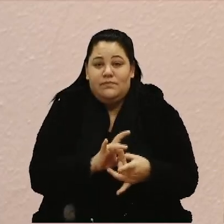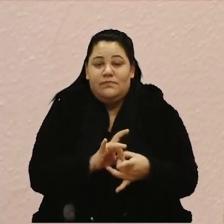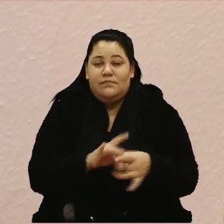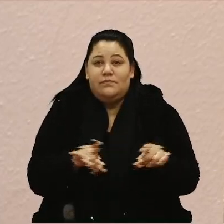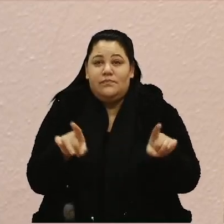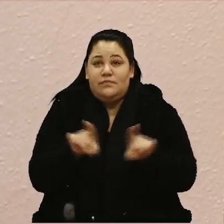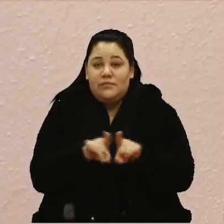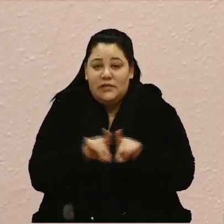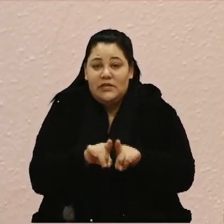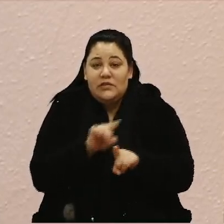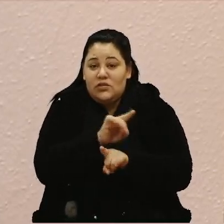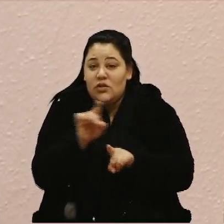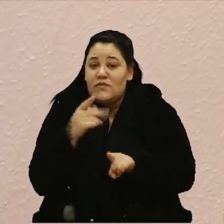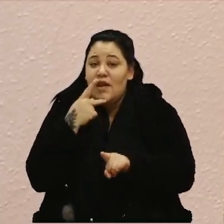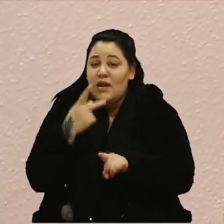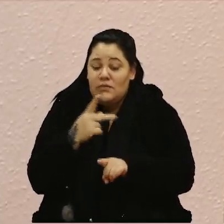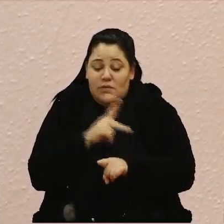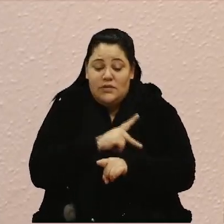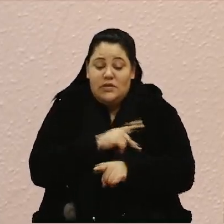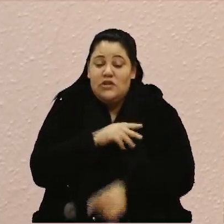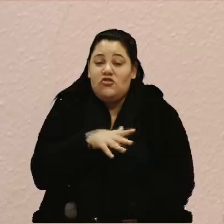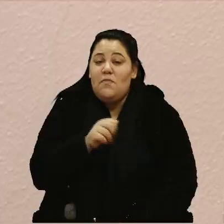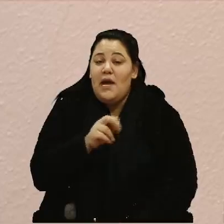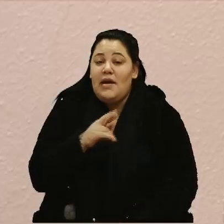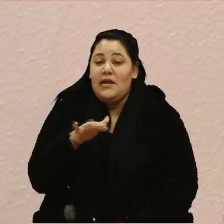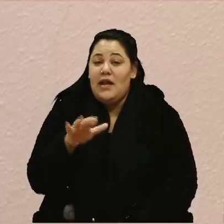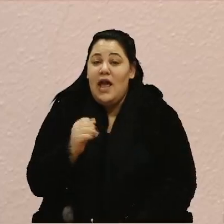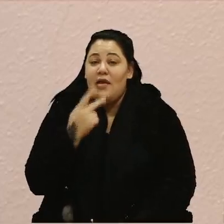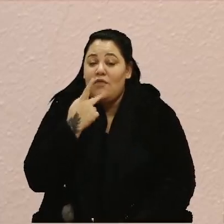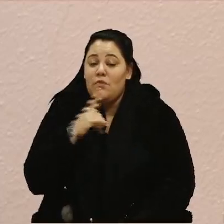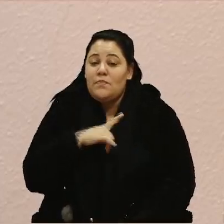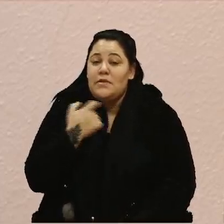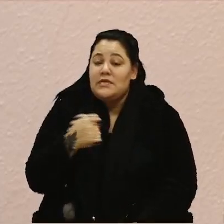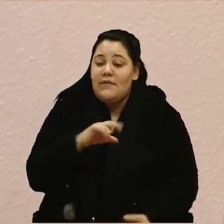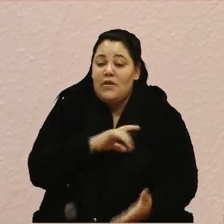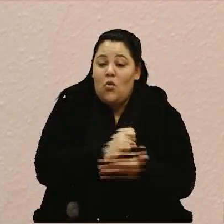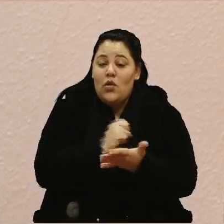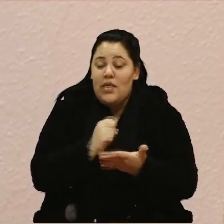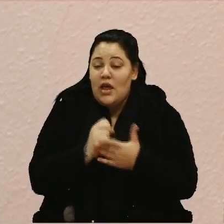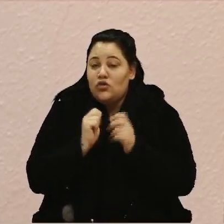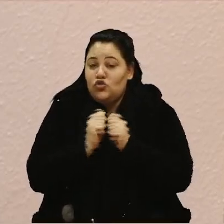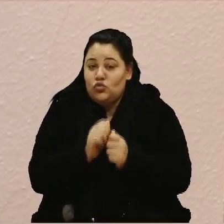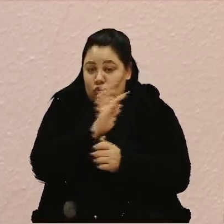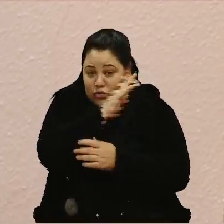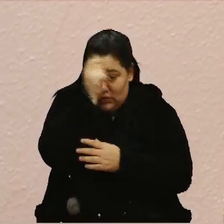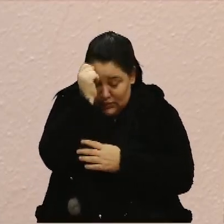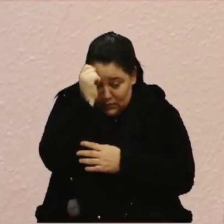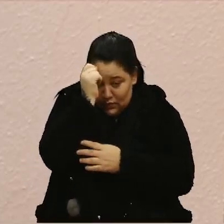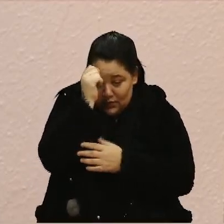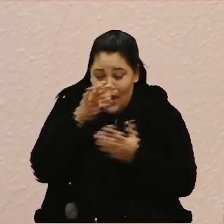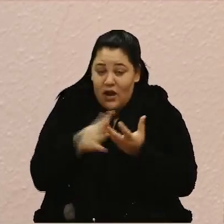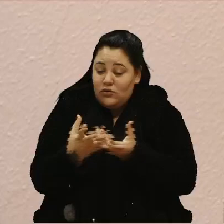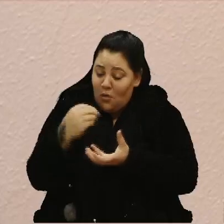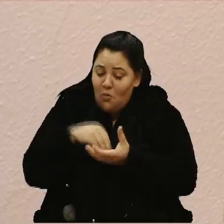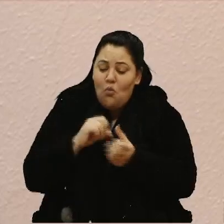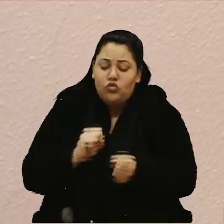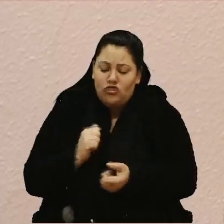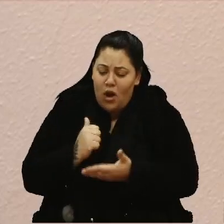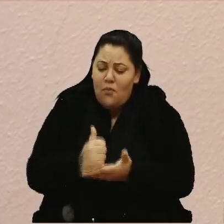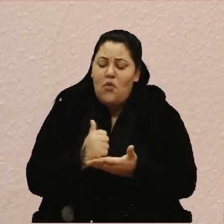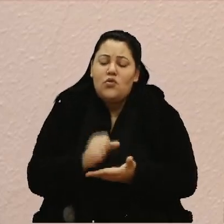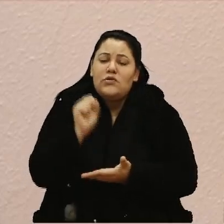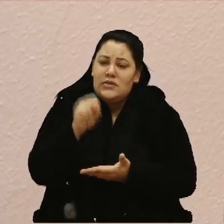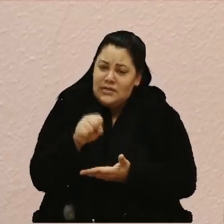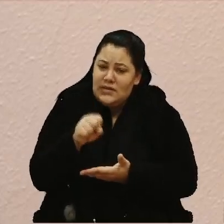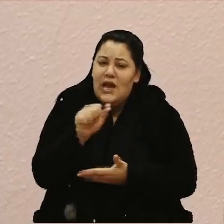presidente Maria de Lourdes, ela nos comentou que teria que ter um contrato junto ao município. A Codeca poderia muito bem prestar um suporte melhor para as